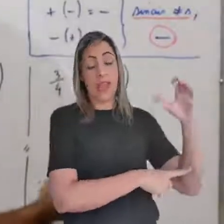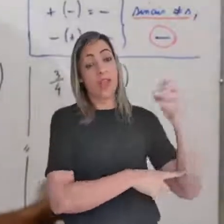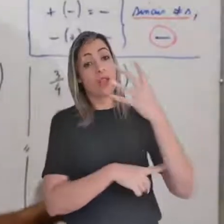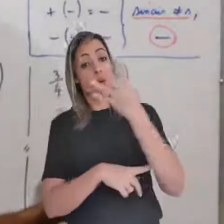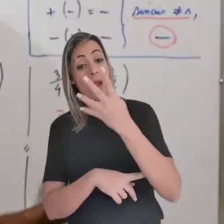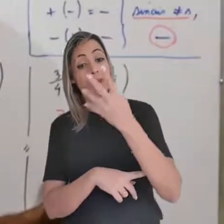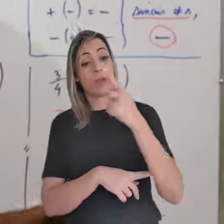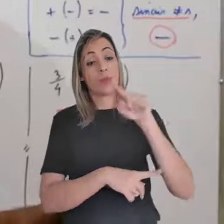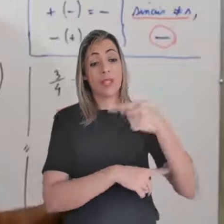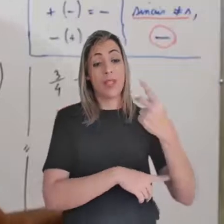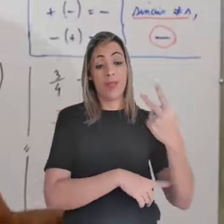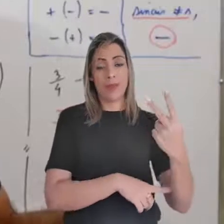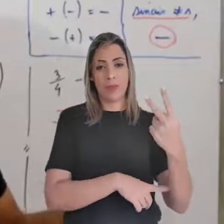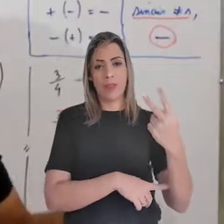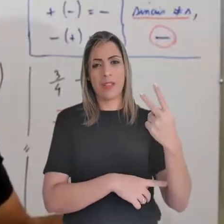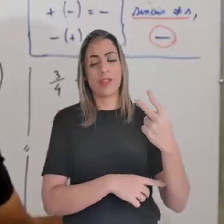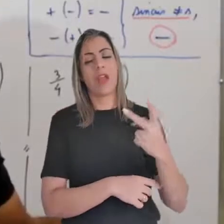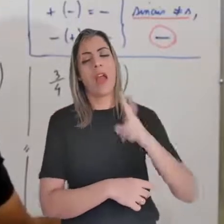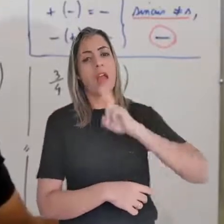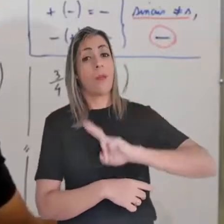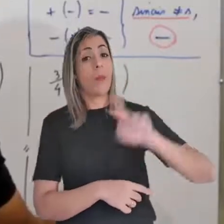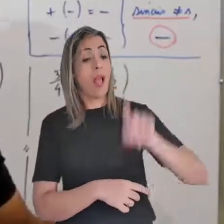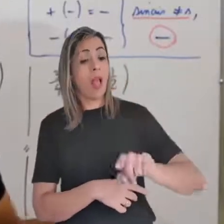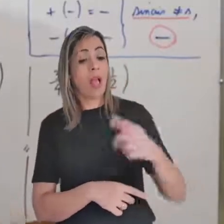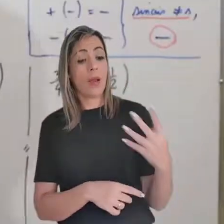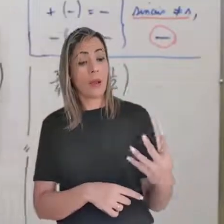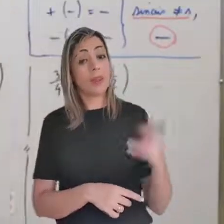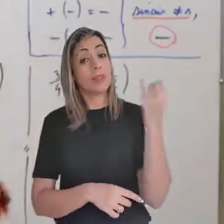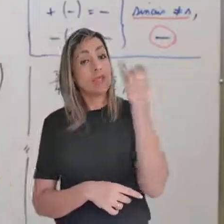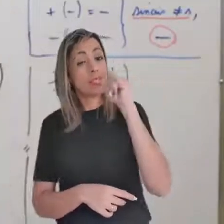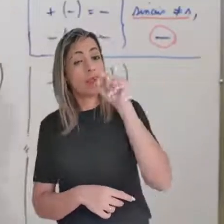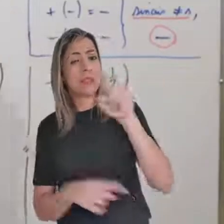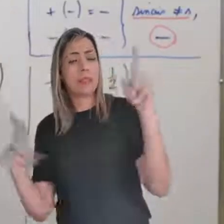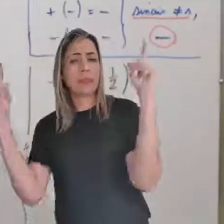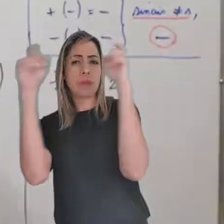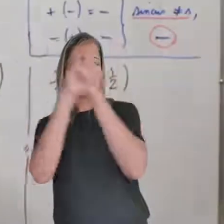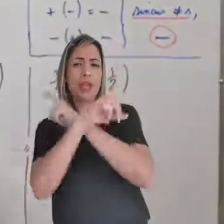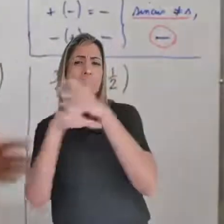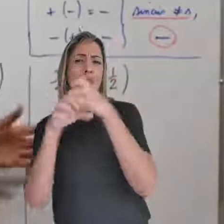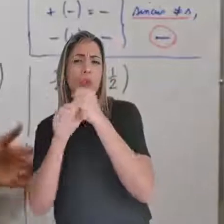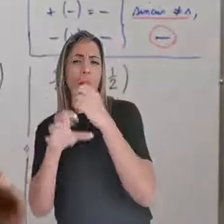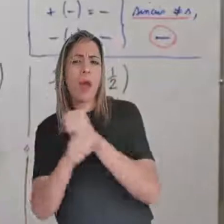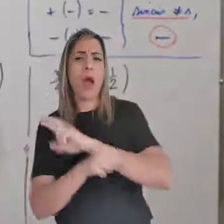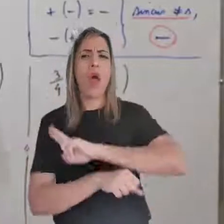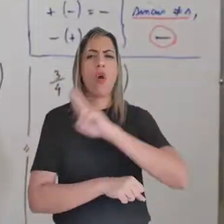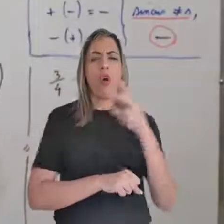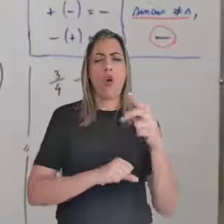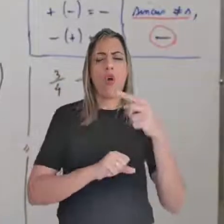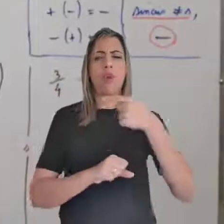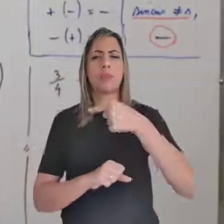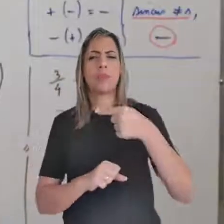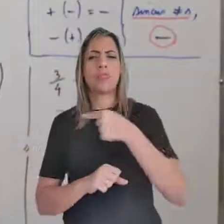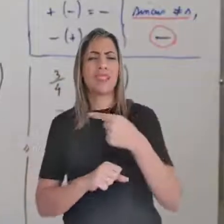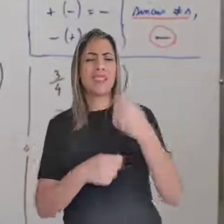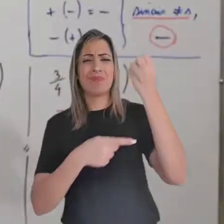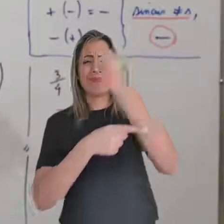O MMC entre 4 e 2 é 4. Se você tiver dificuldade para somar, subtrair,